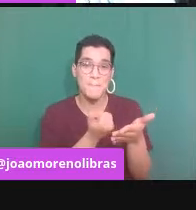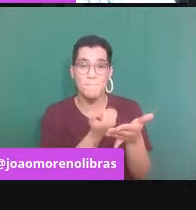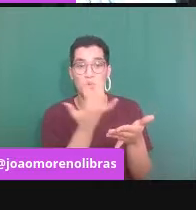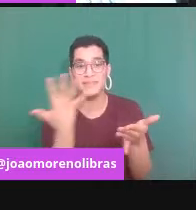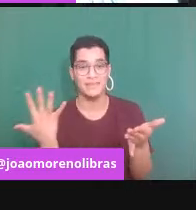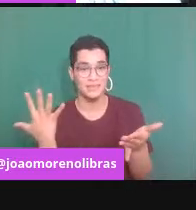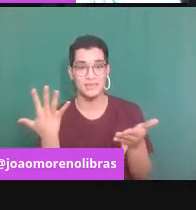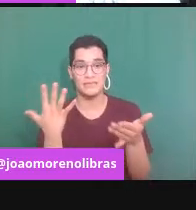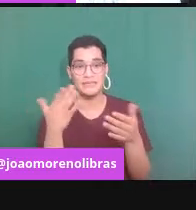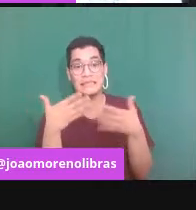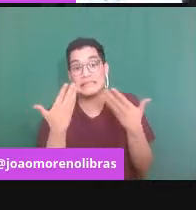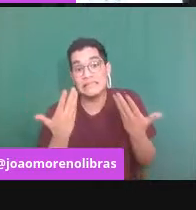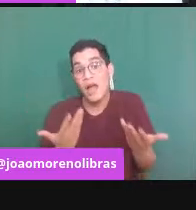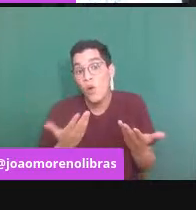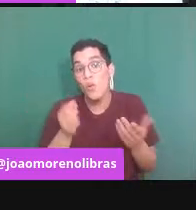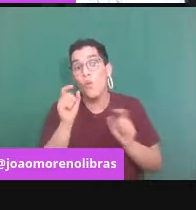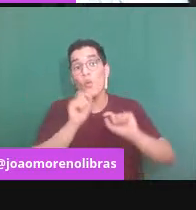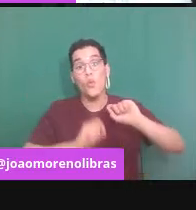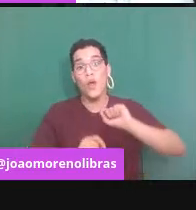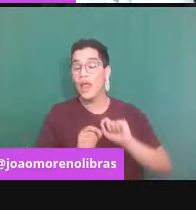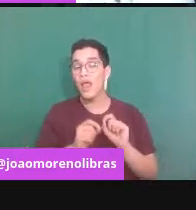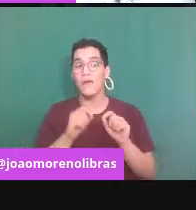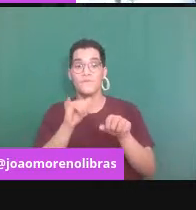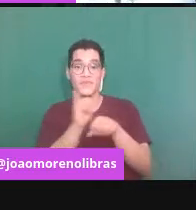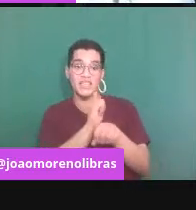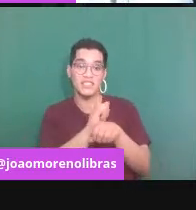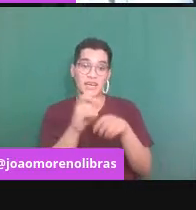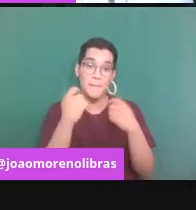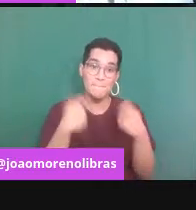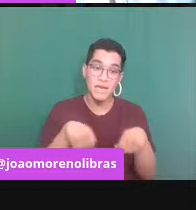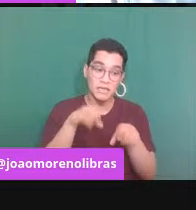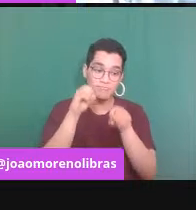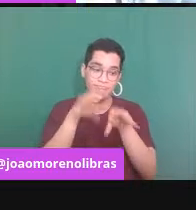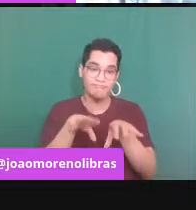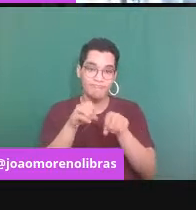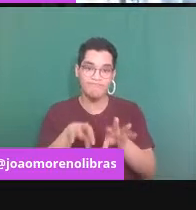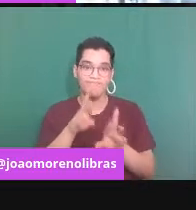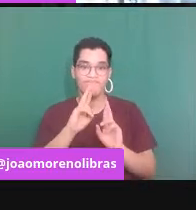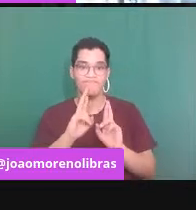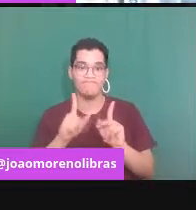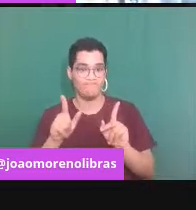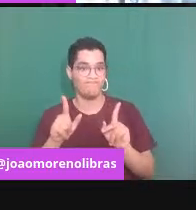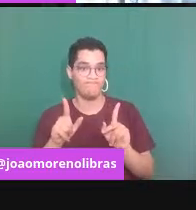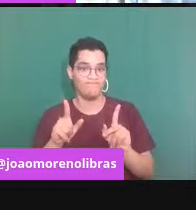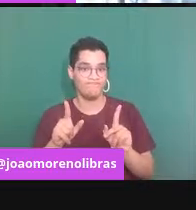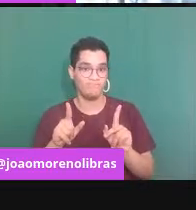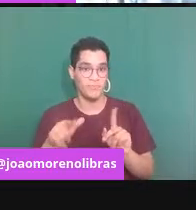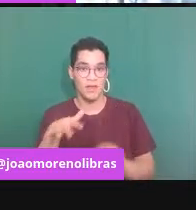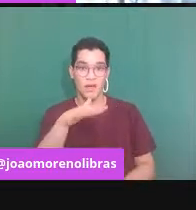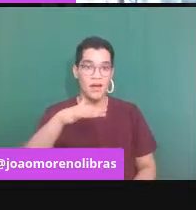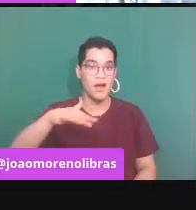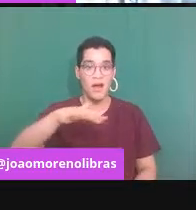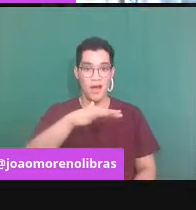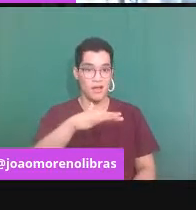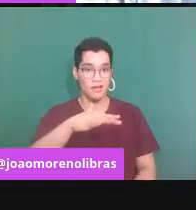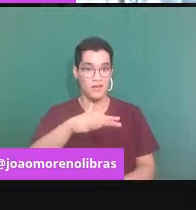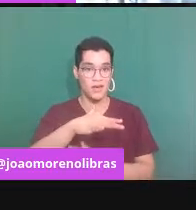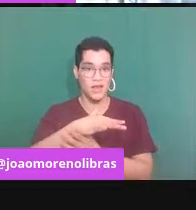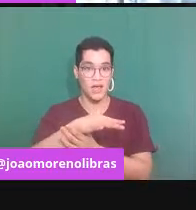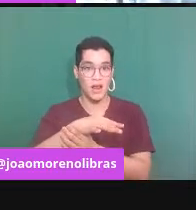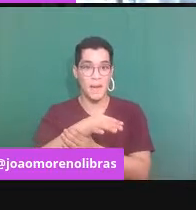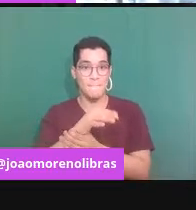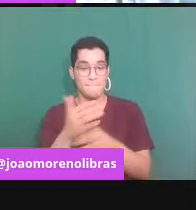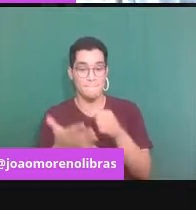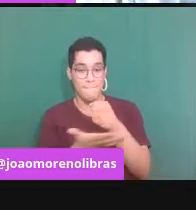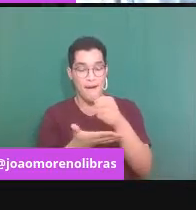estratégias de ensino calcadas em critérios analíticos, né, advindos aí dessa base teórica, foram muito favoráveis,